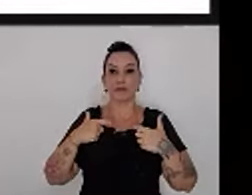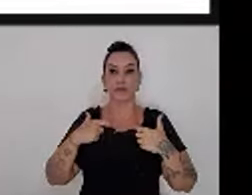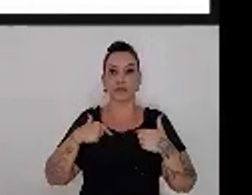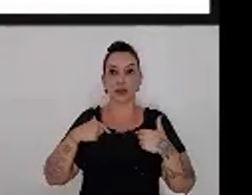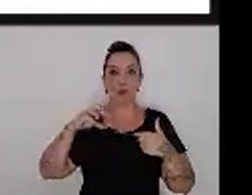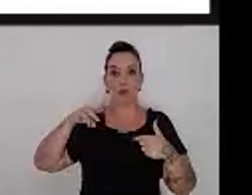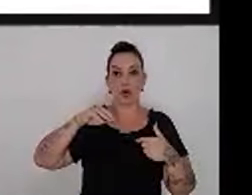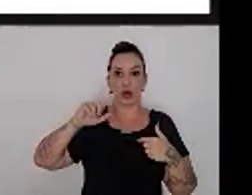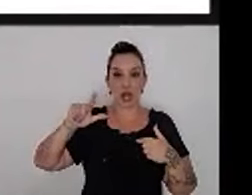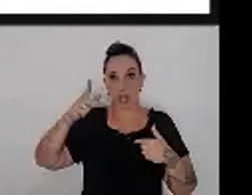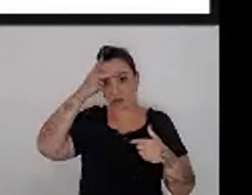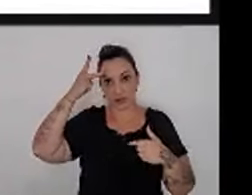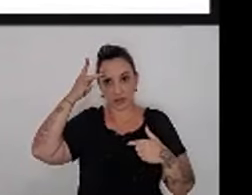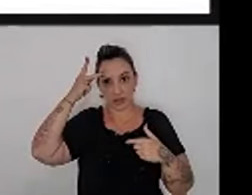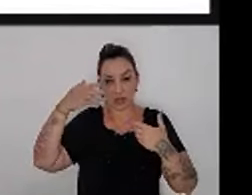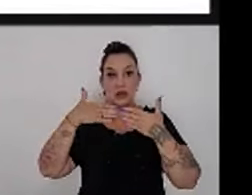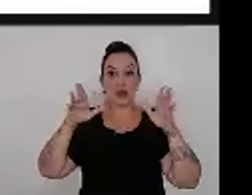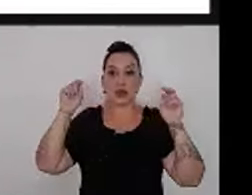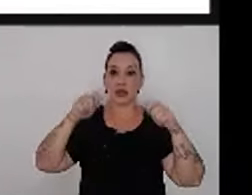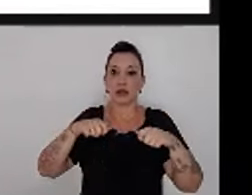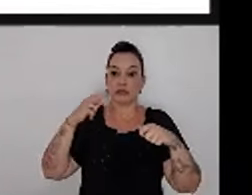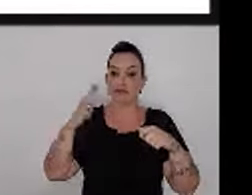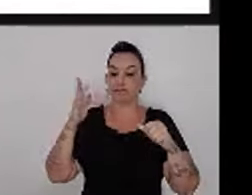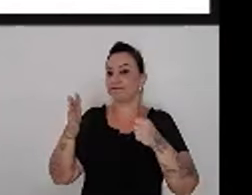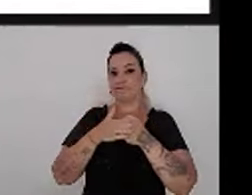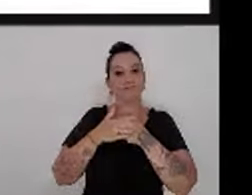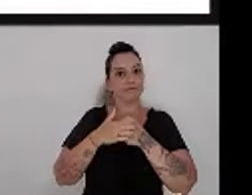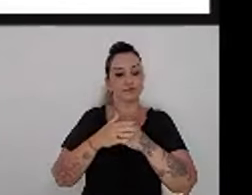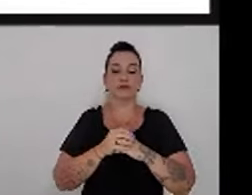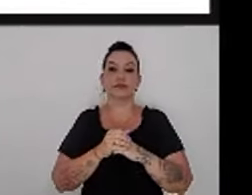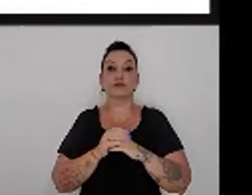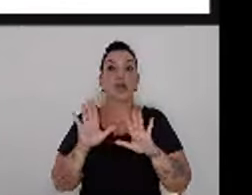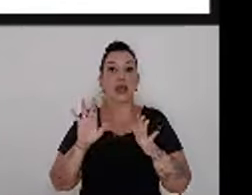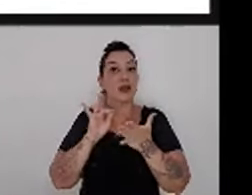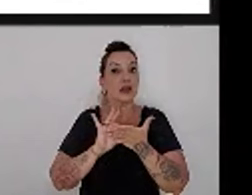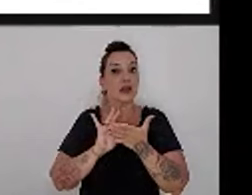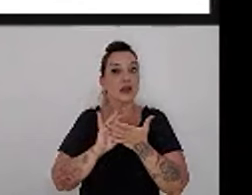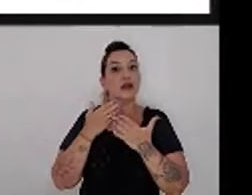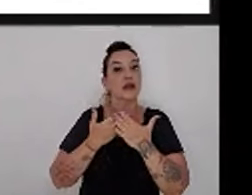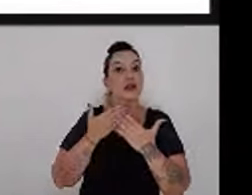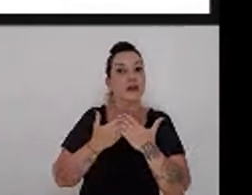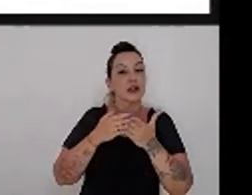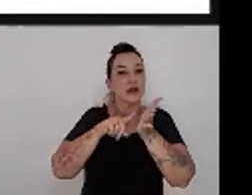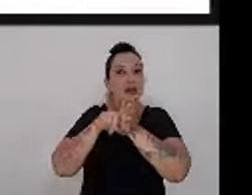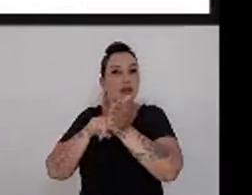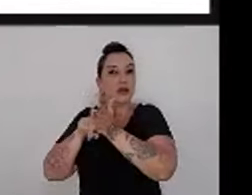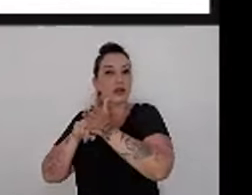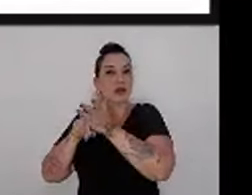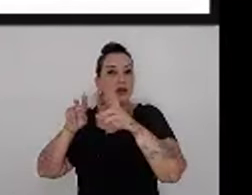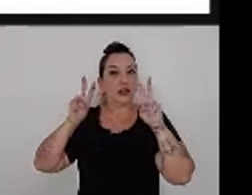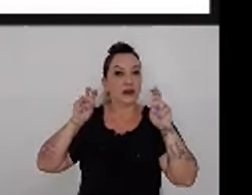moral das pessoas é uma possibilidade aberta e não dada de antemão. Na realidade, são estudos que